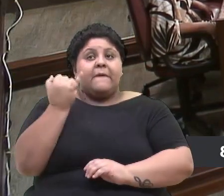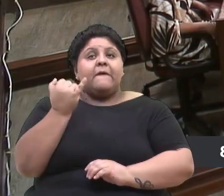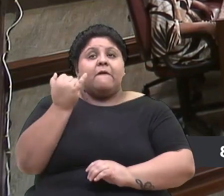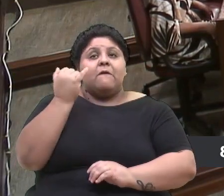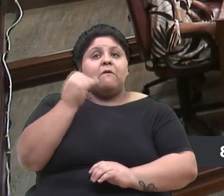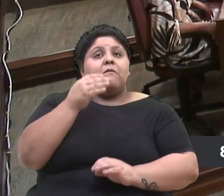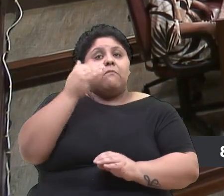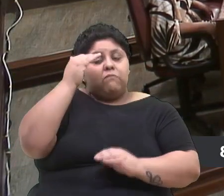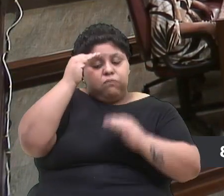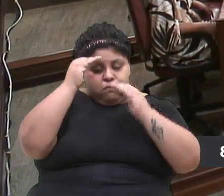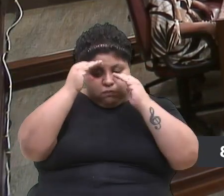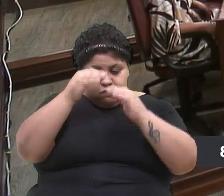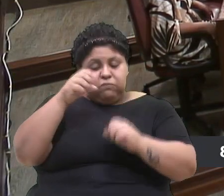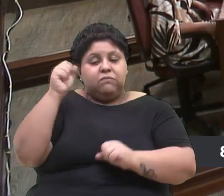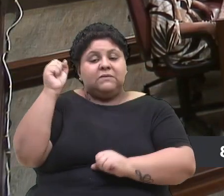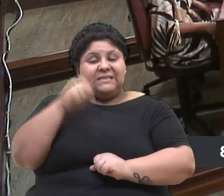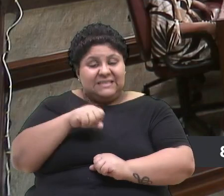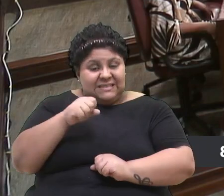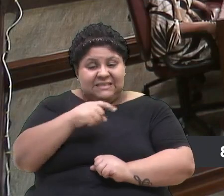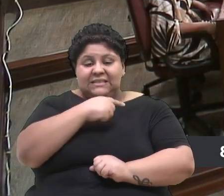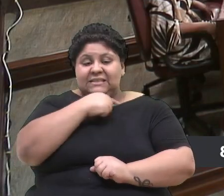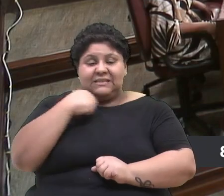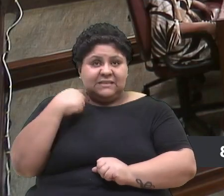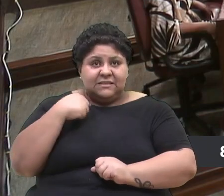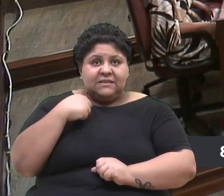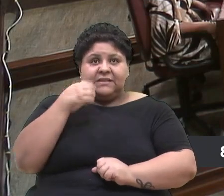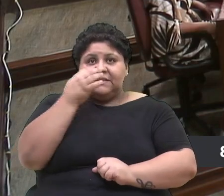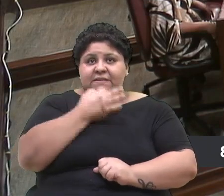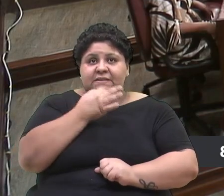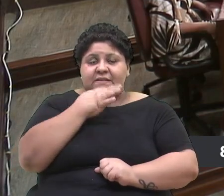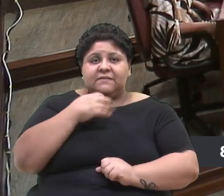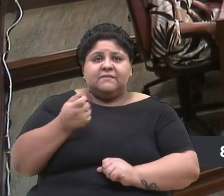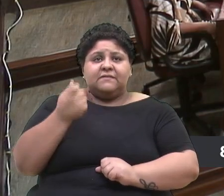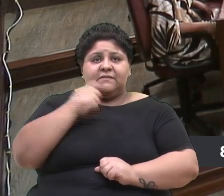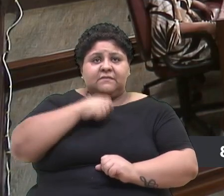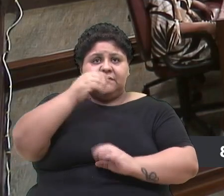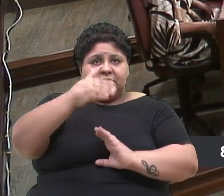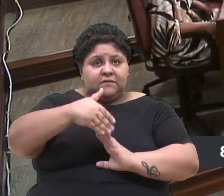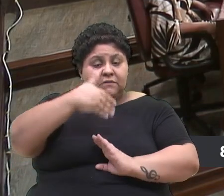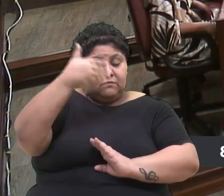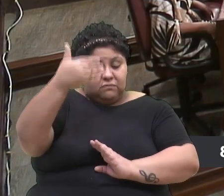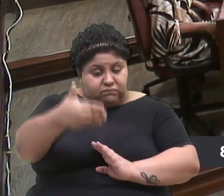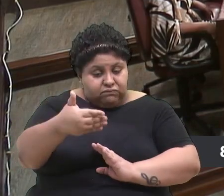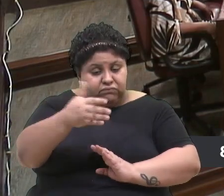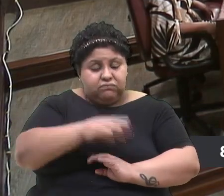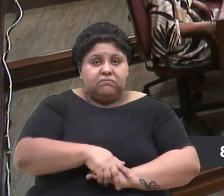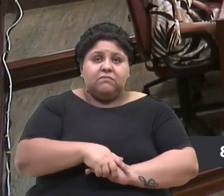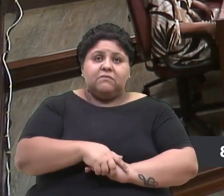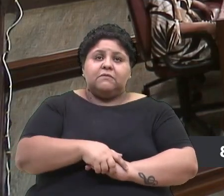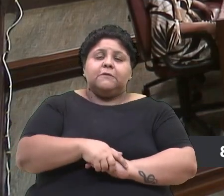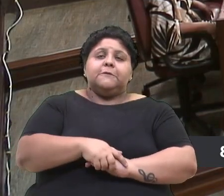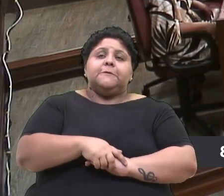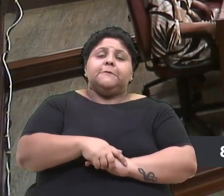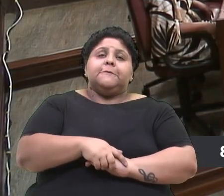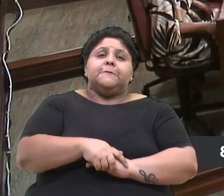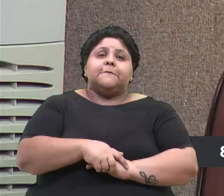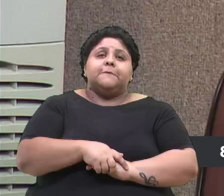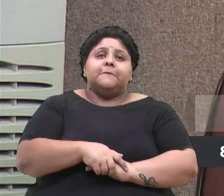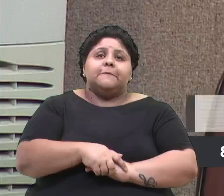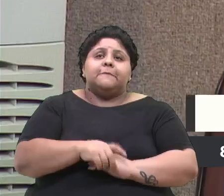extremamente atrasado e Caxias precisa andar para frente. E é um instrumento